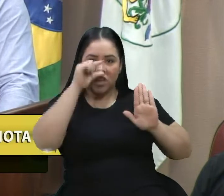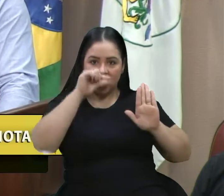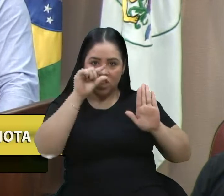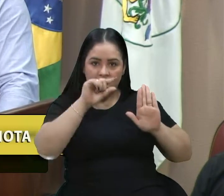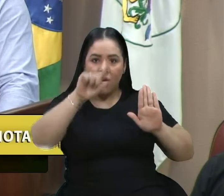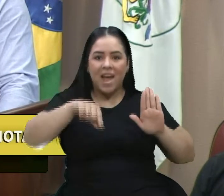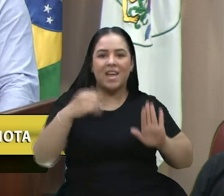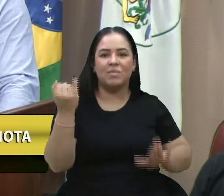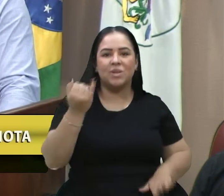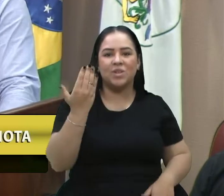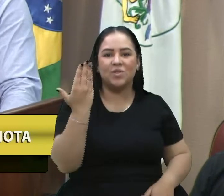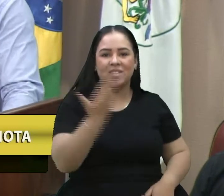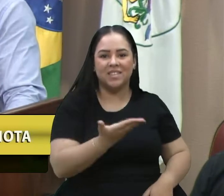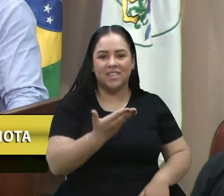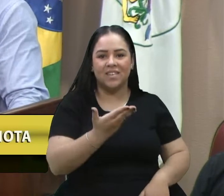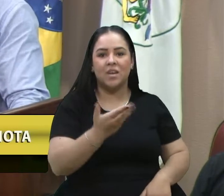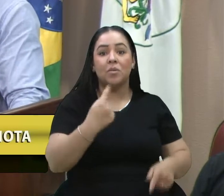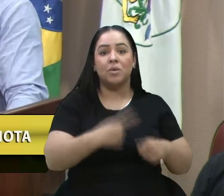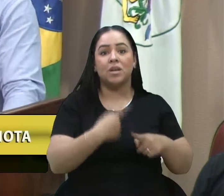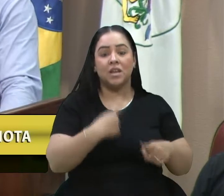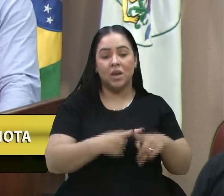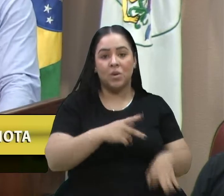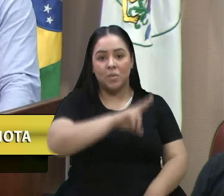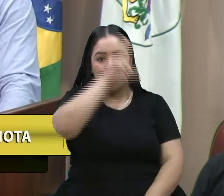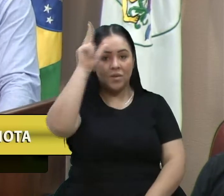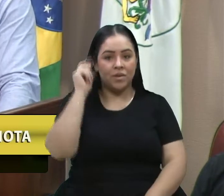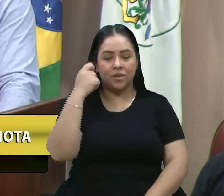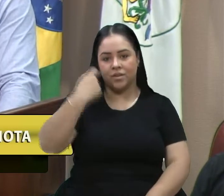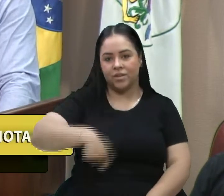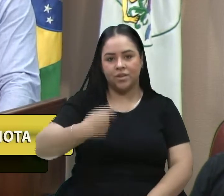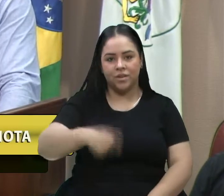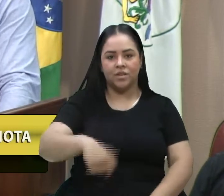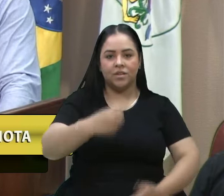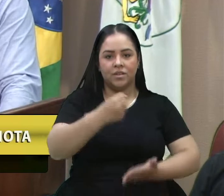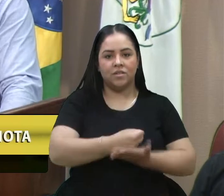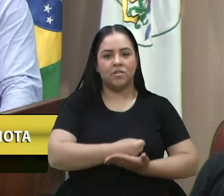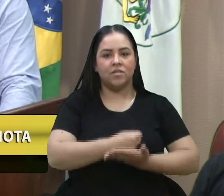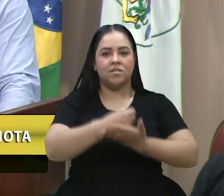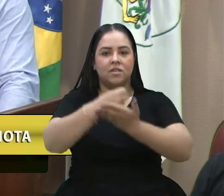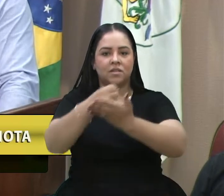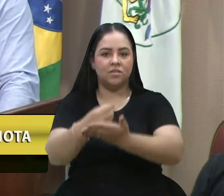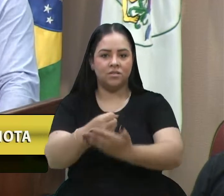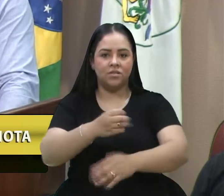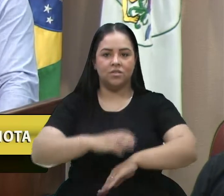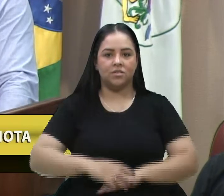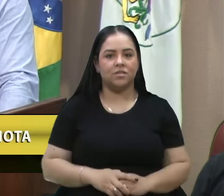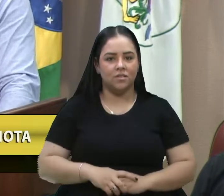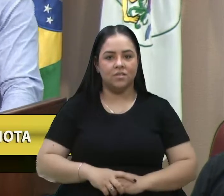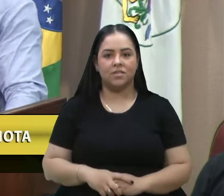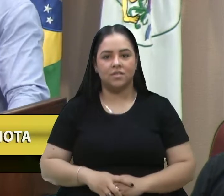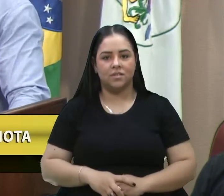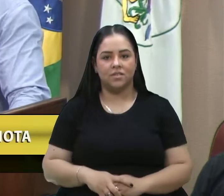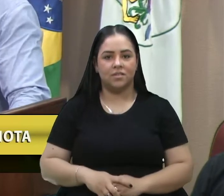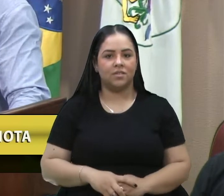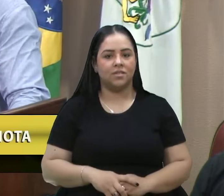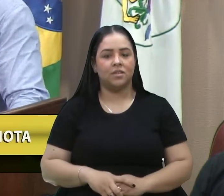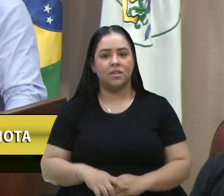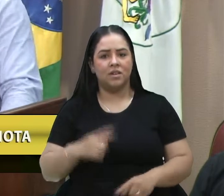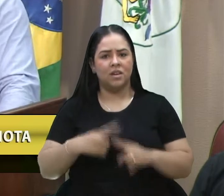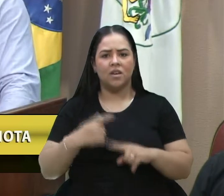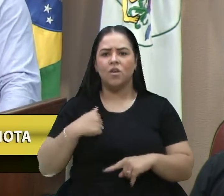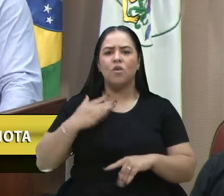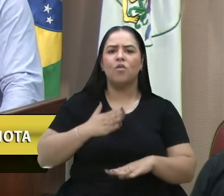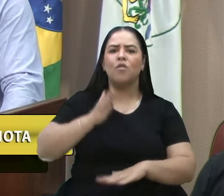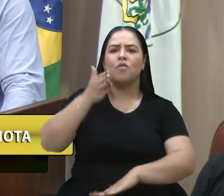vá, porque o prefeito precisa de apoio. Eu vou nessa reunião, eu vejo